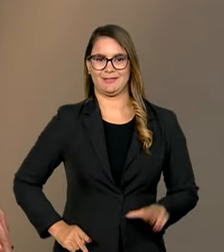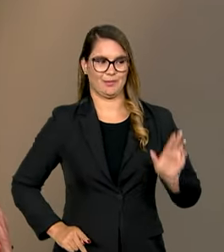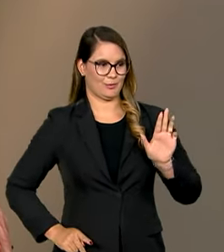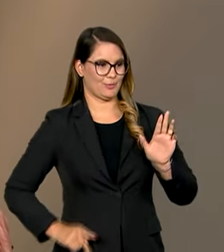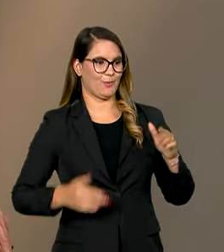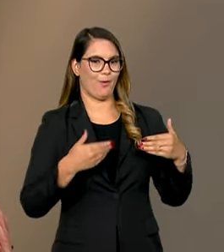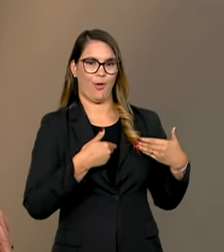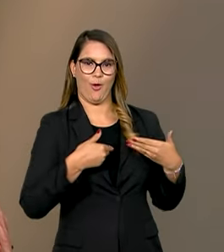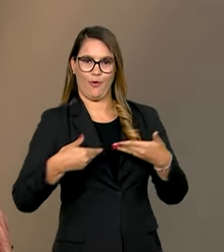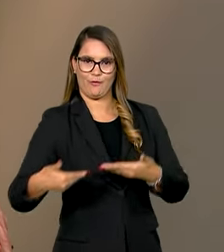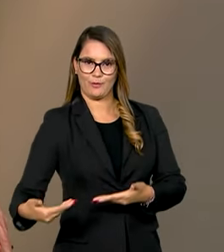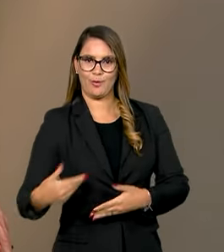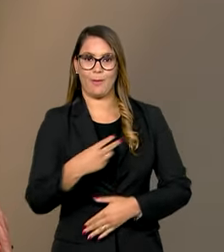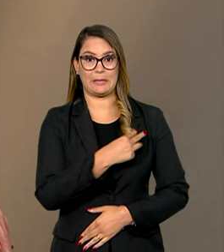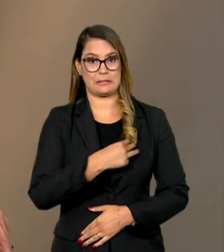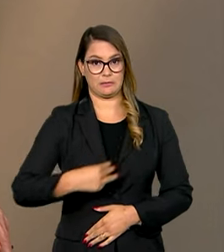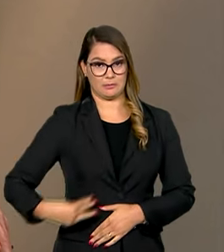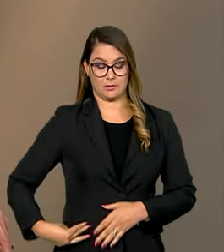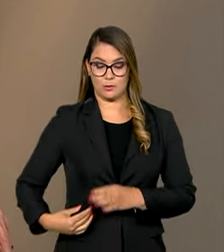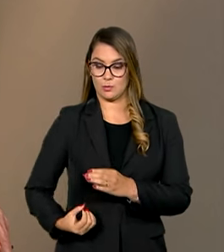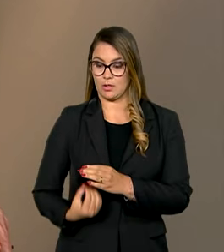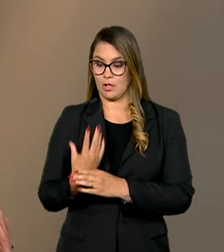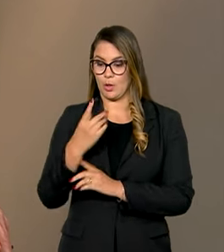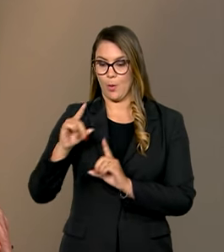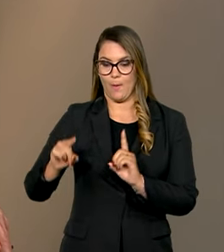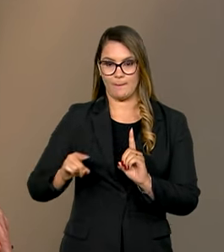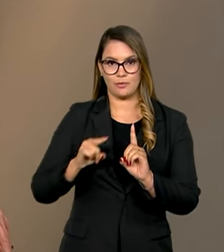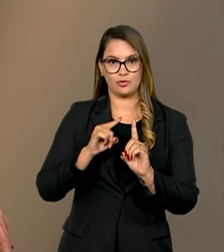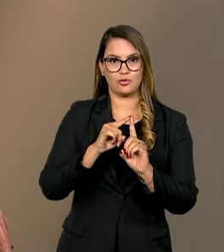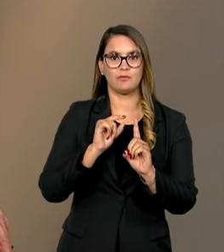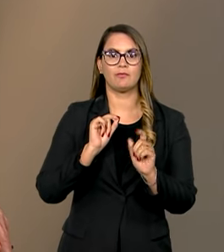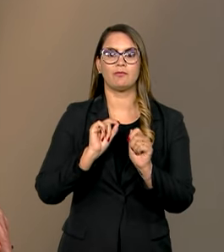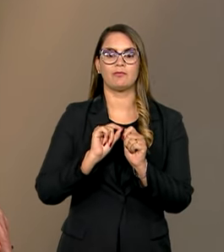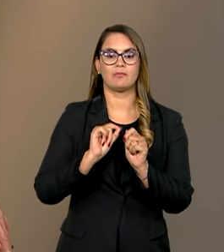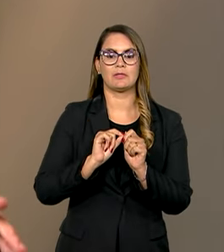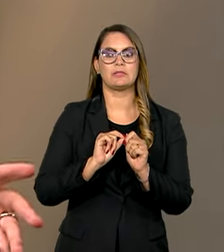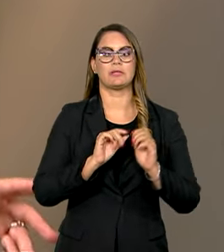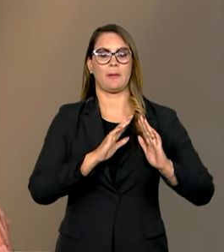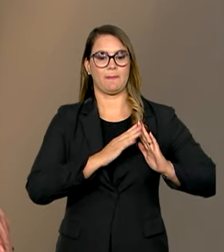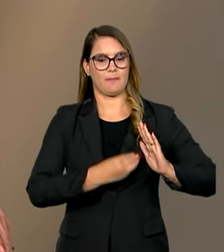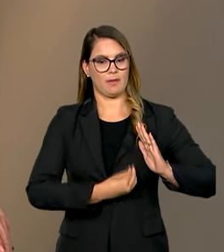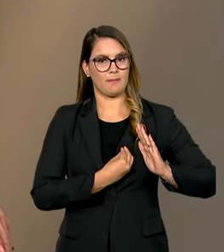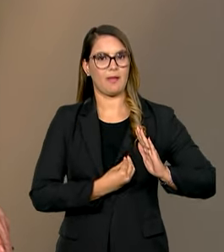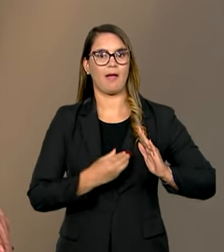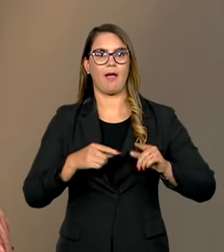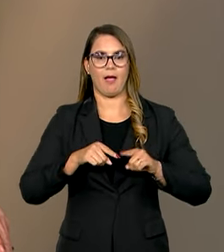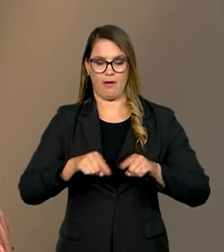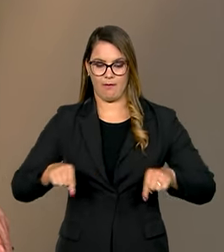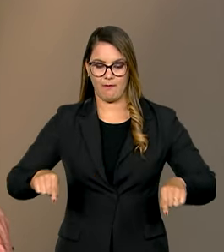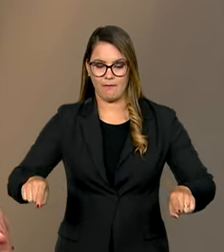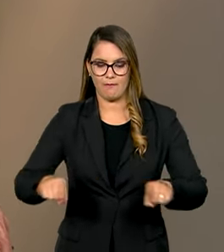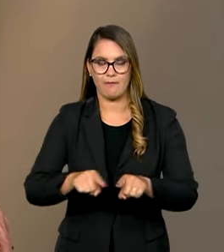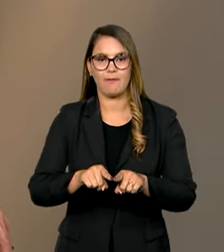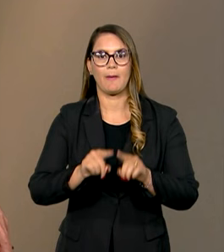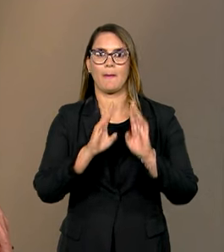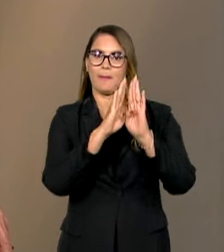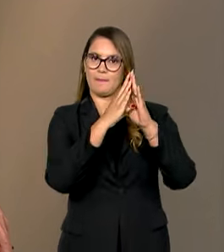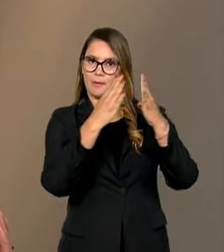convidou para ser ministro, que ele estabeleceu como meta que nós tínhamos que fazer os novos Minha Casa Minha Vida com varanda, com